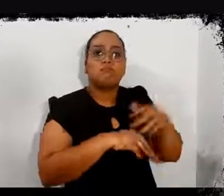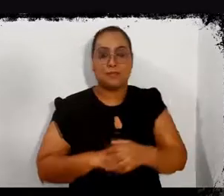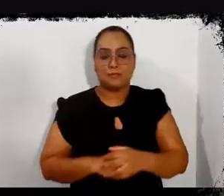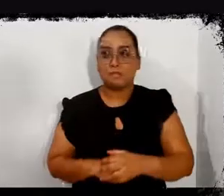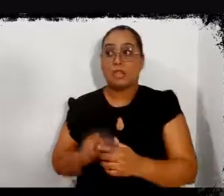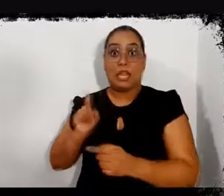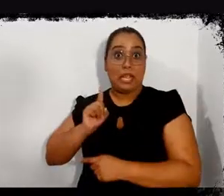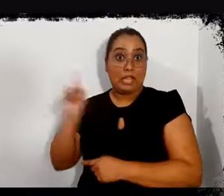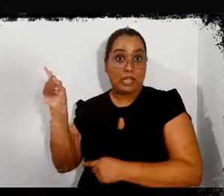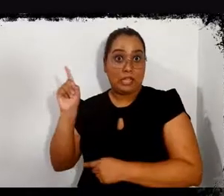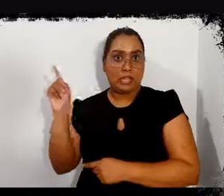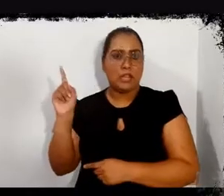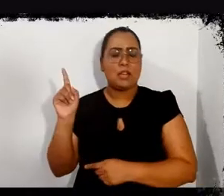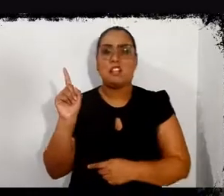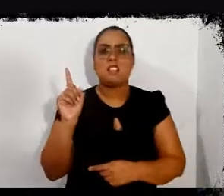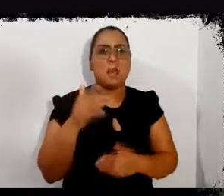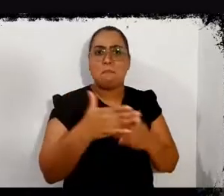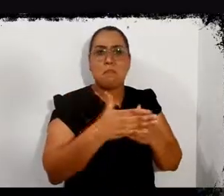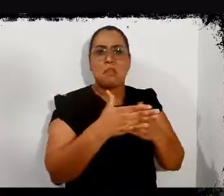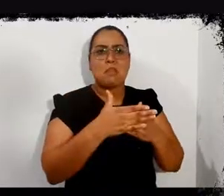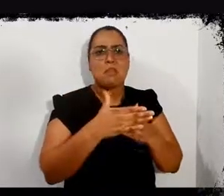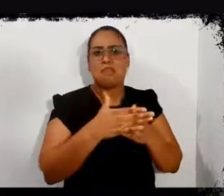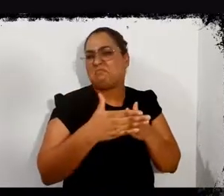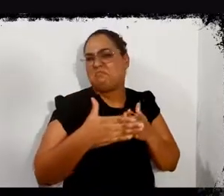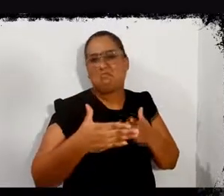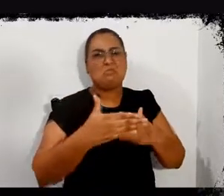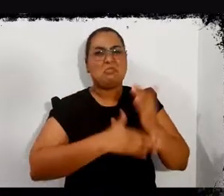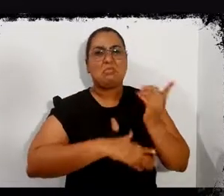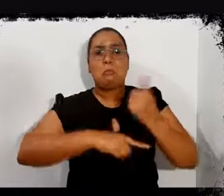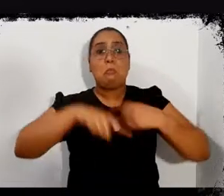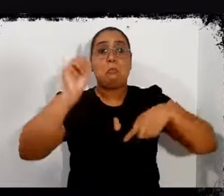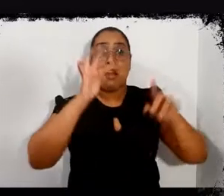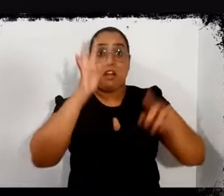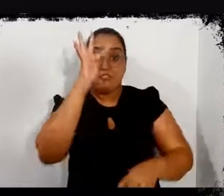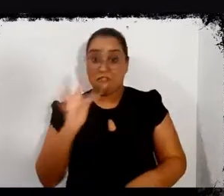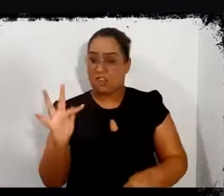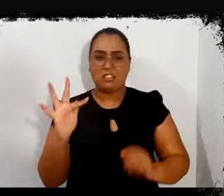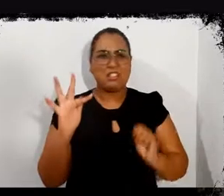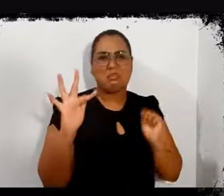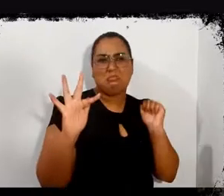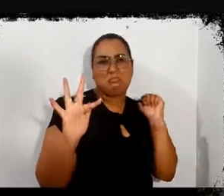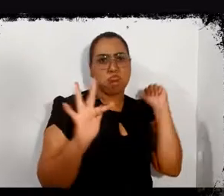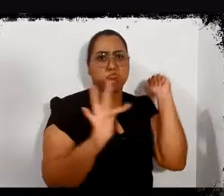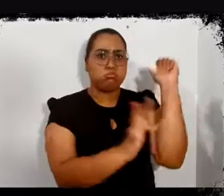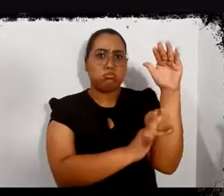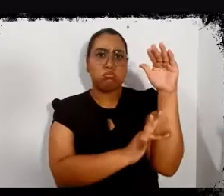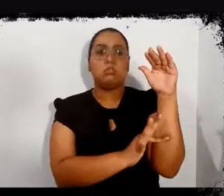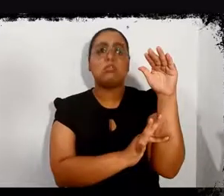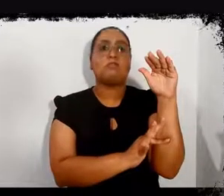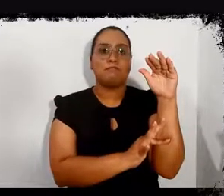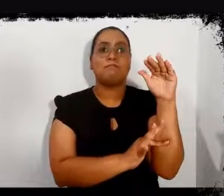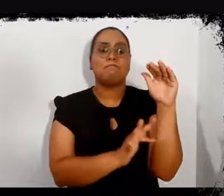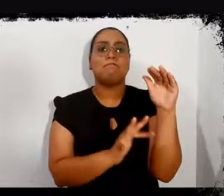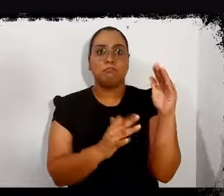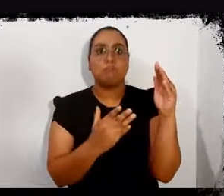Para Freud, o id consiste em pulsões primitivas,